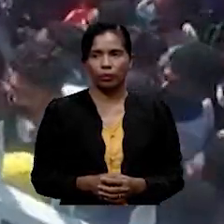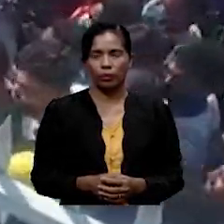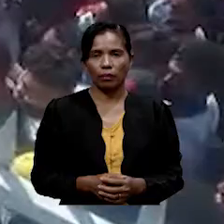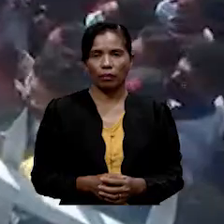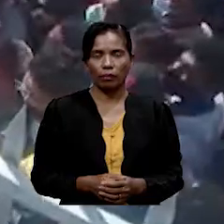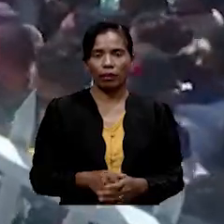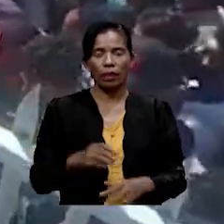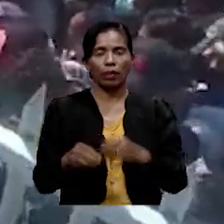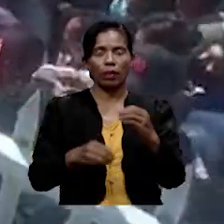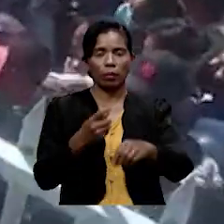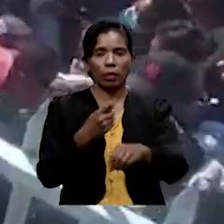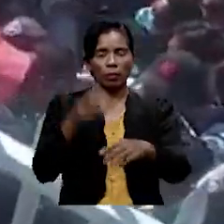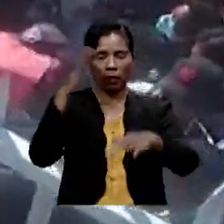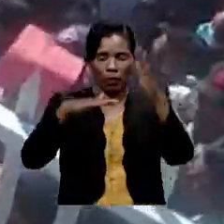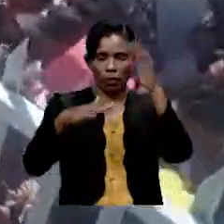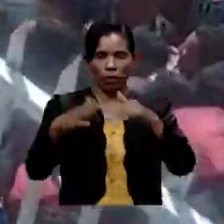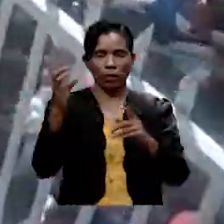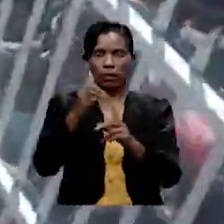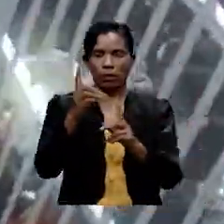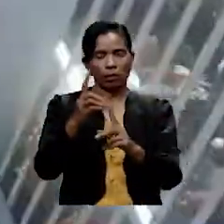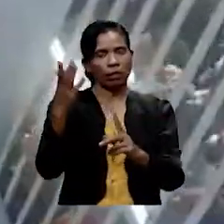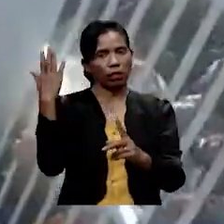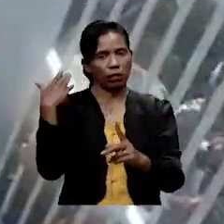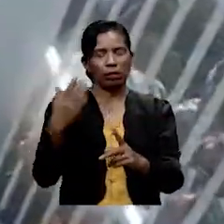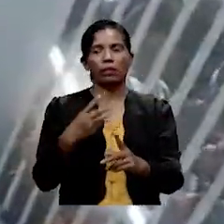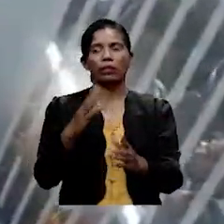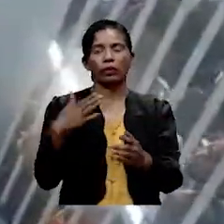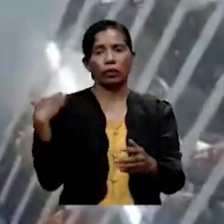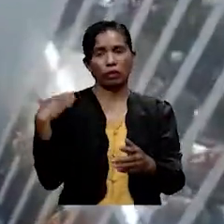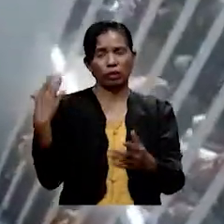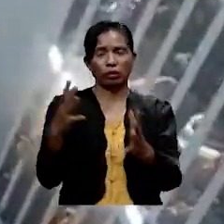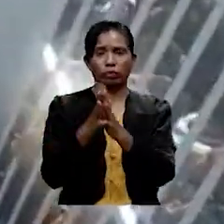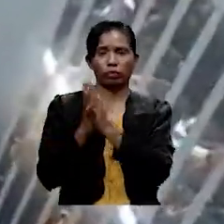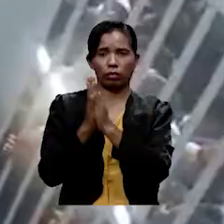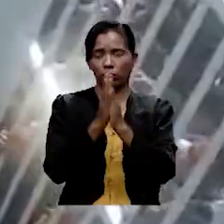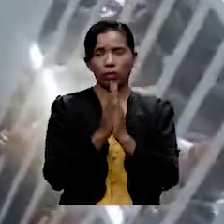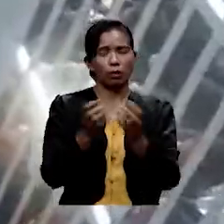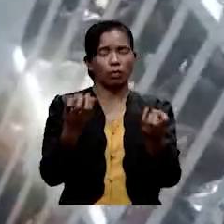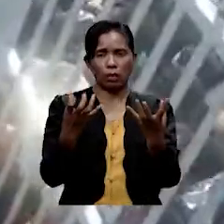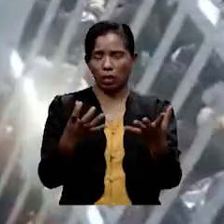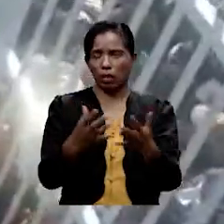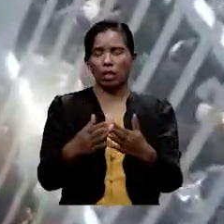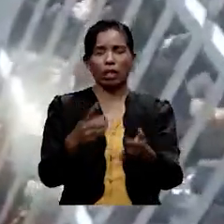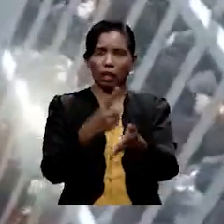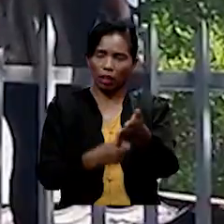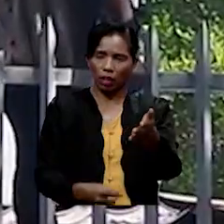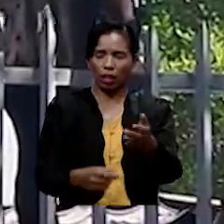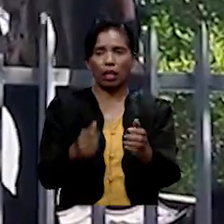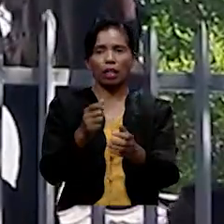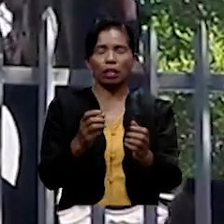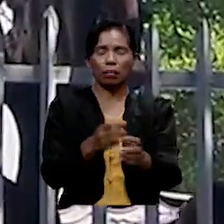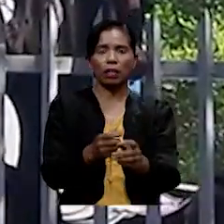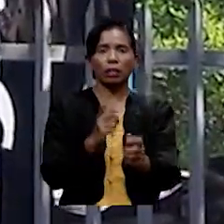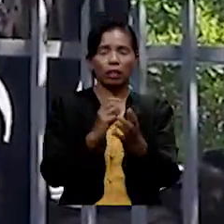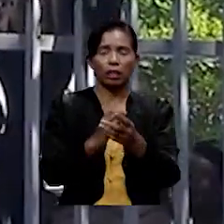Relaciona o situação nebe acontece e aloron hira liuba, joven sira sena malu to balun kanek, tambah hadau malu atu tir teste lian